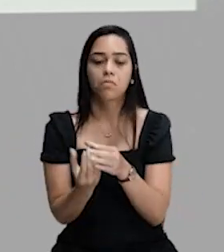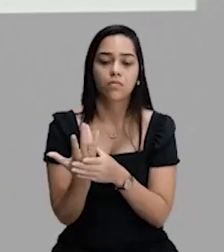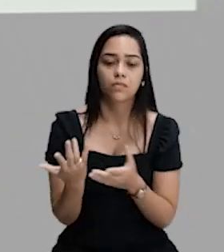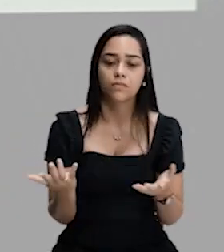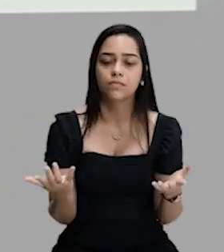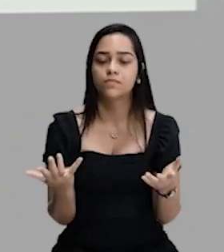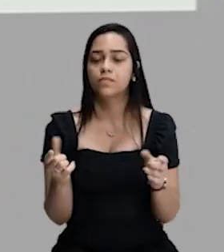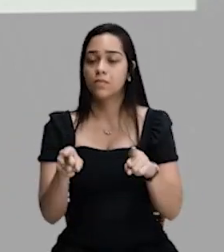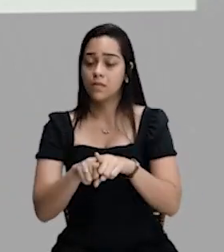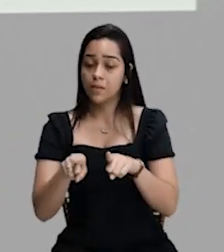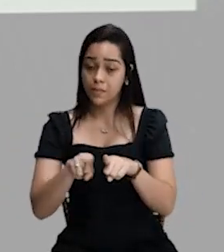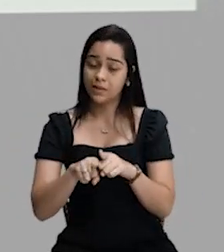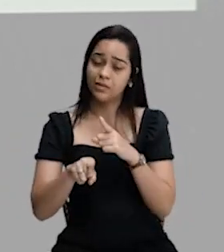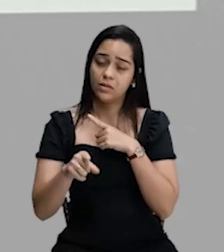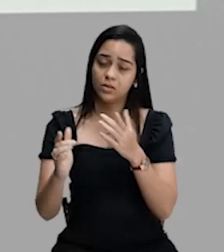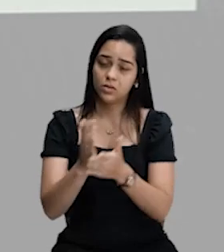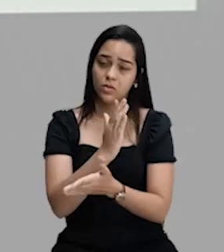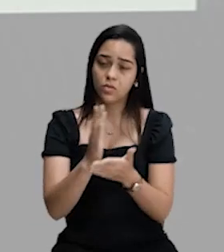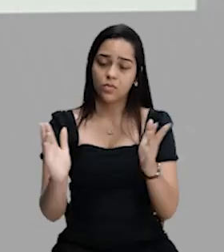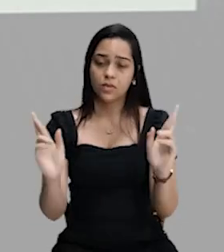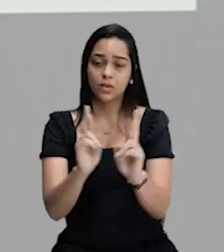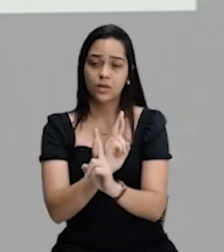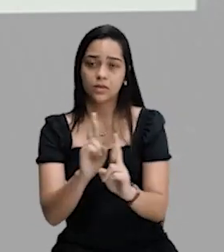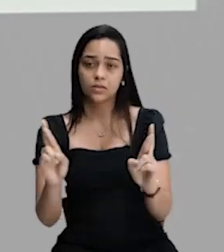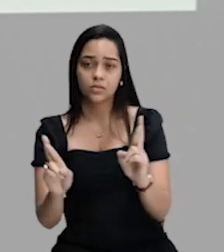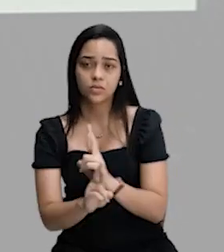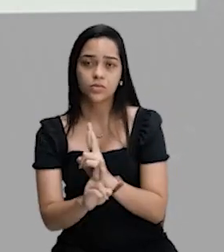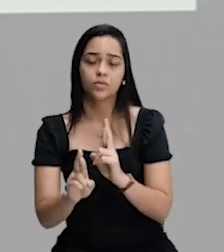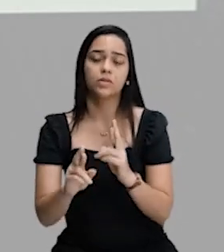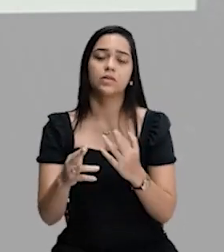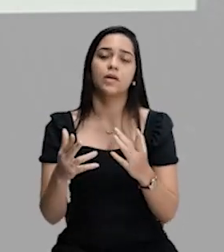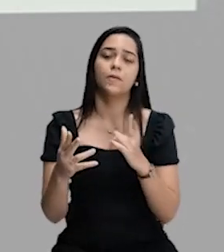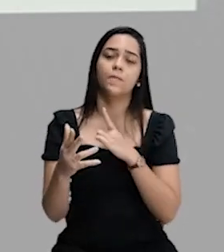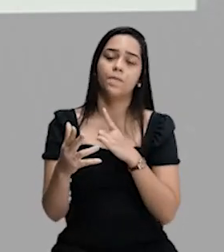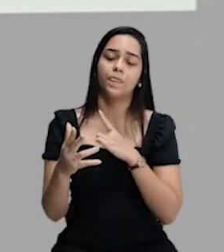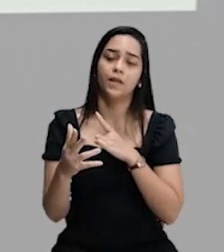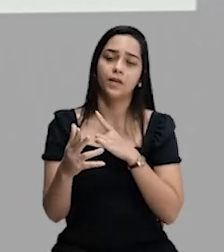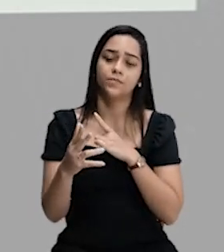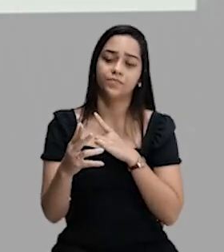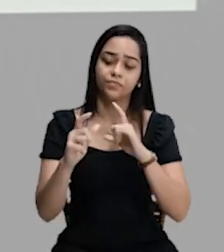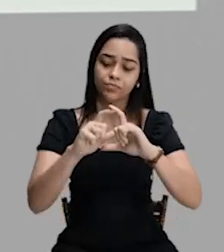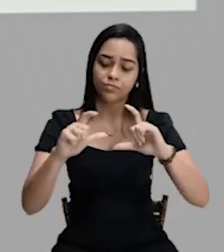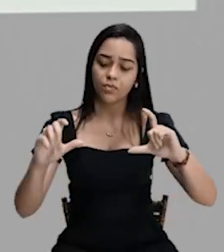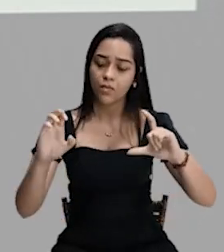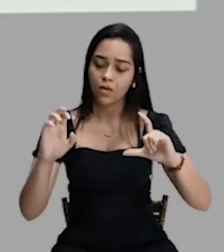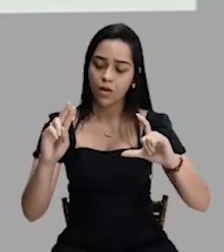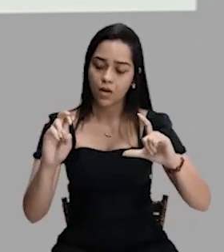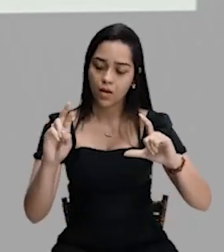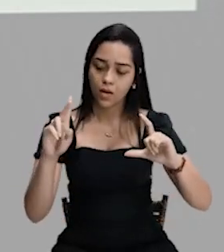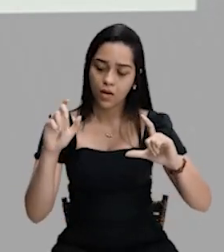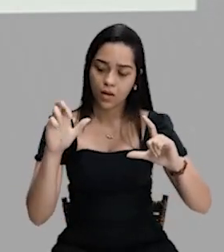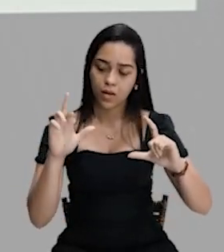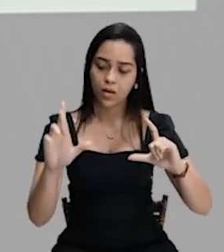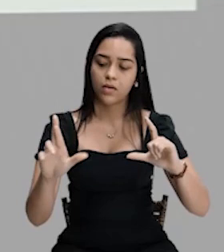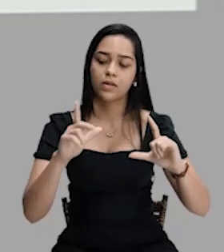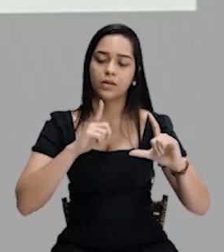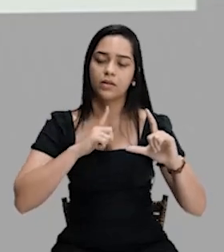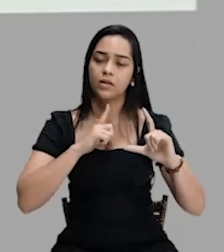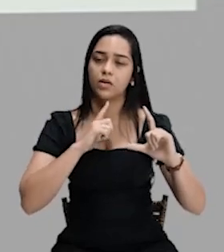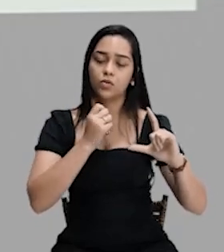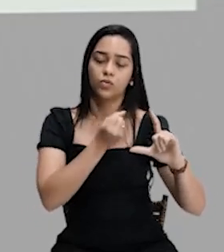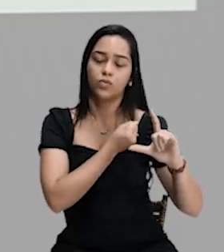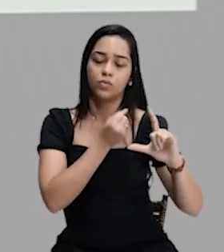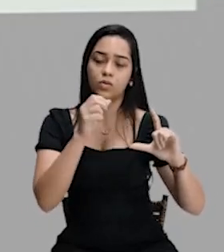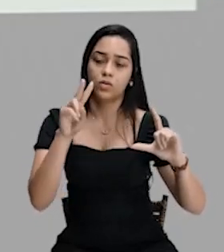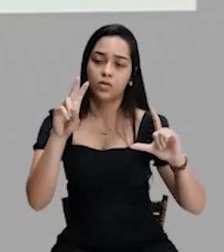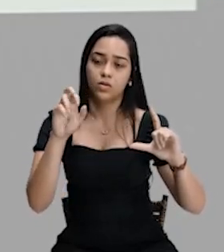formado falamos aqui de algumas relações com uma fórmula de Euler que associa é o número